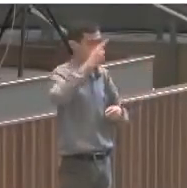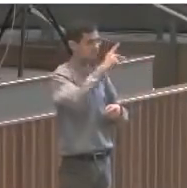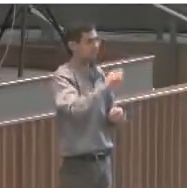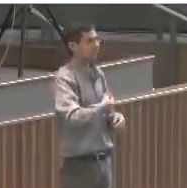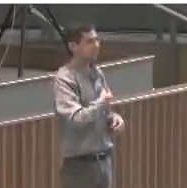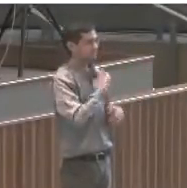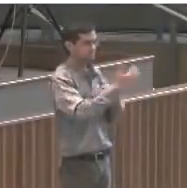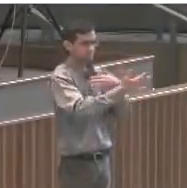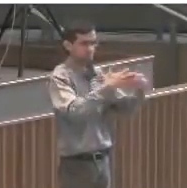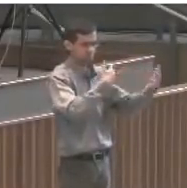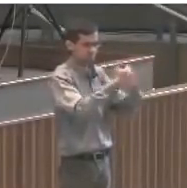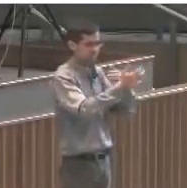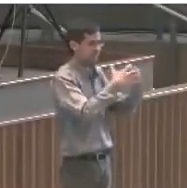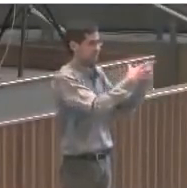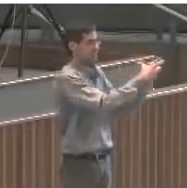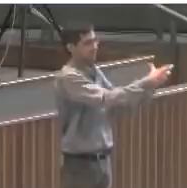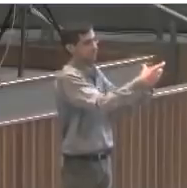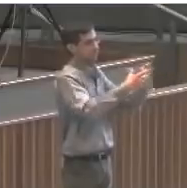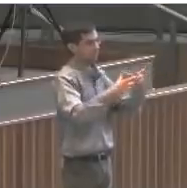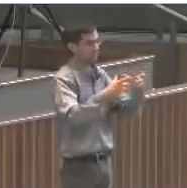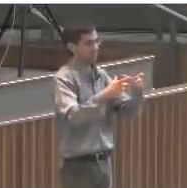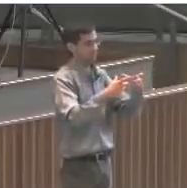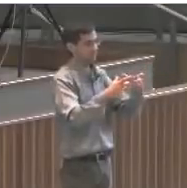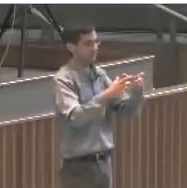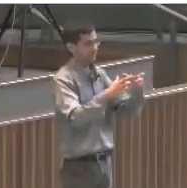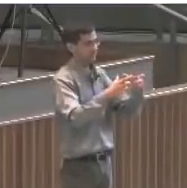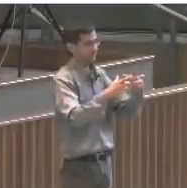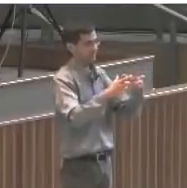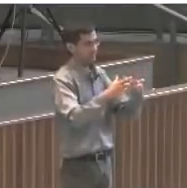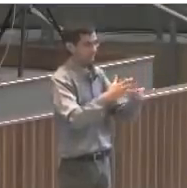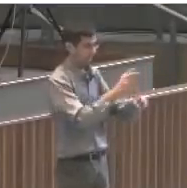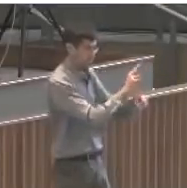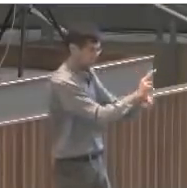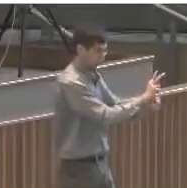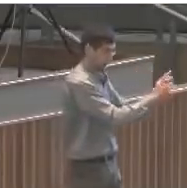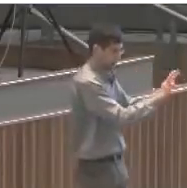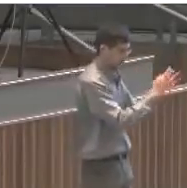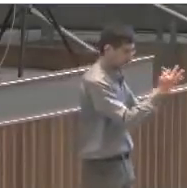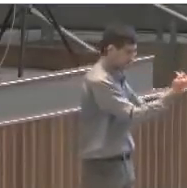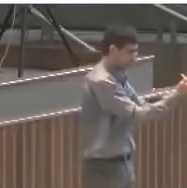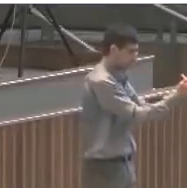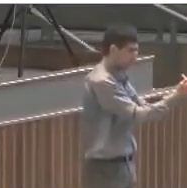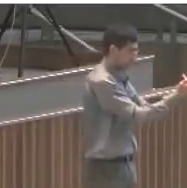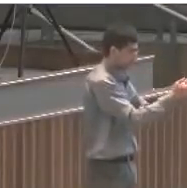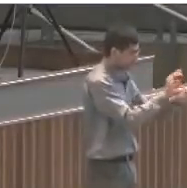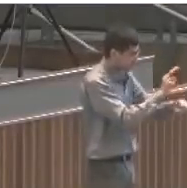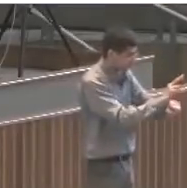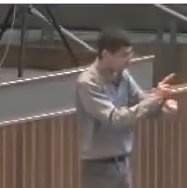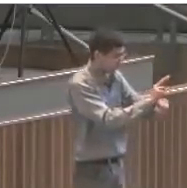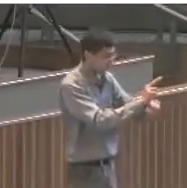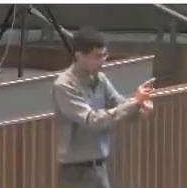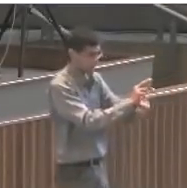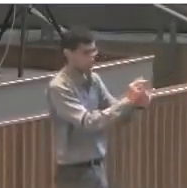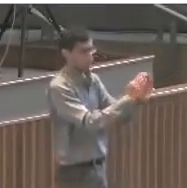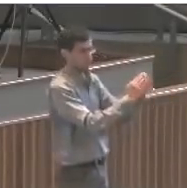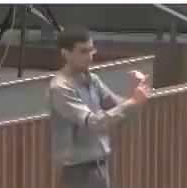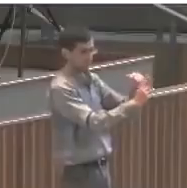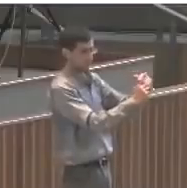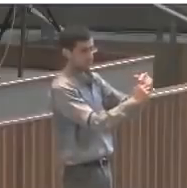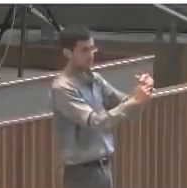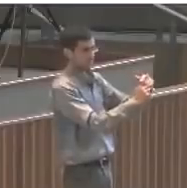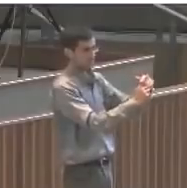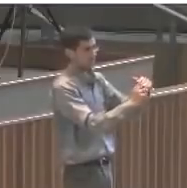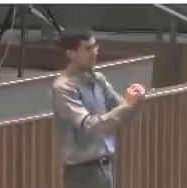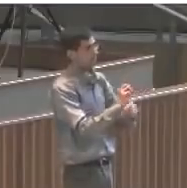para onde for para cuidar da sua família para cuidar do rebanho de deus